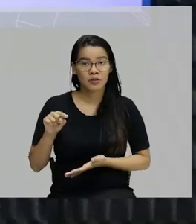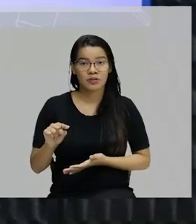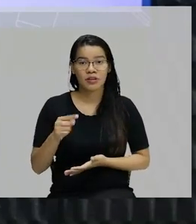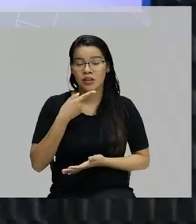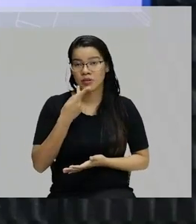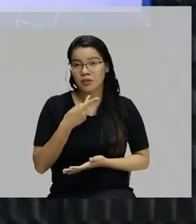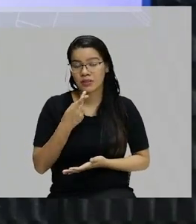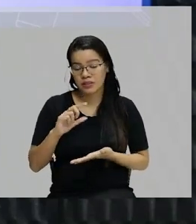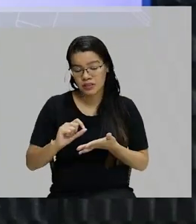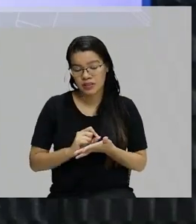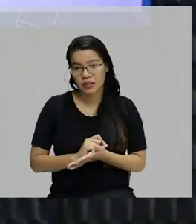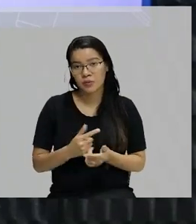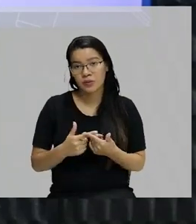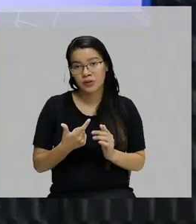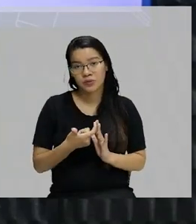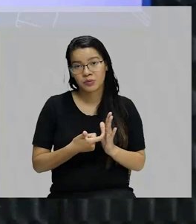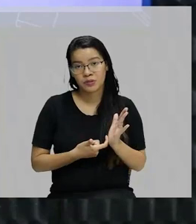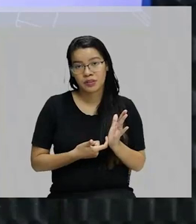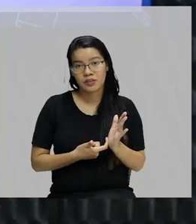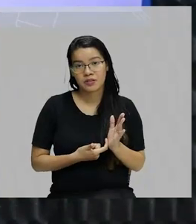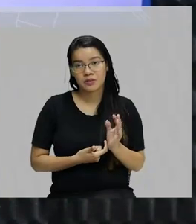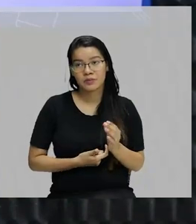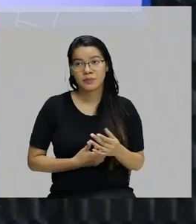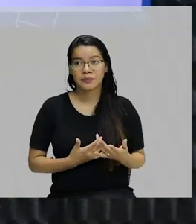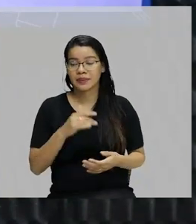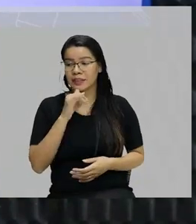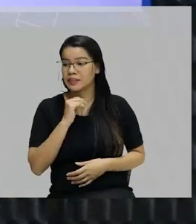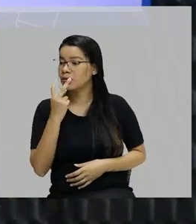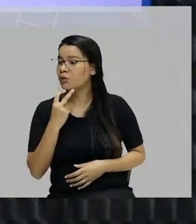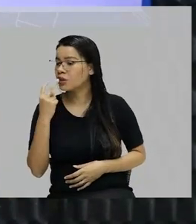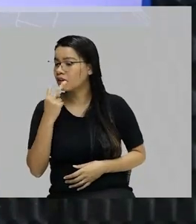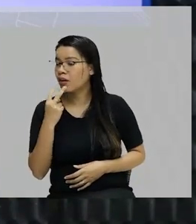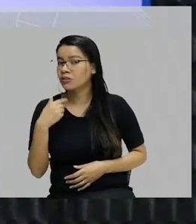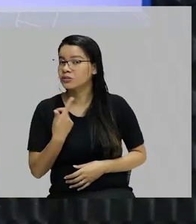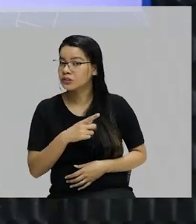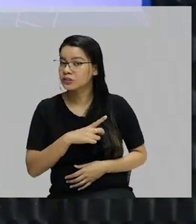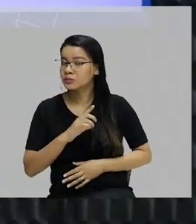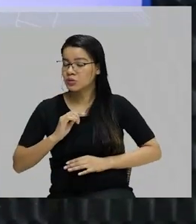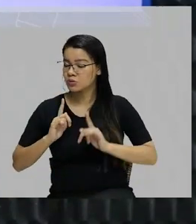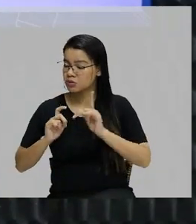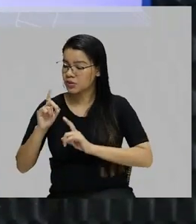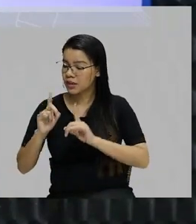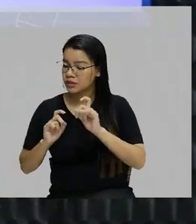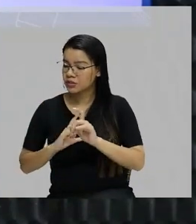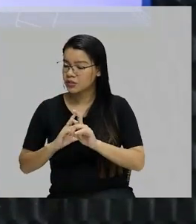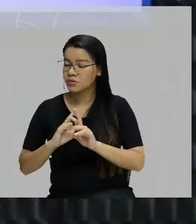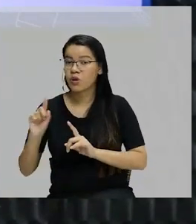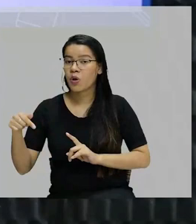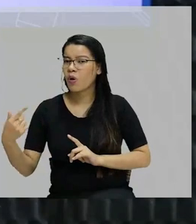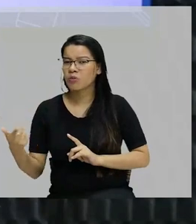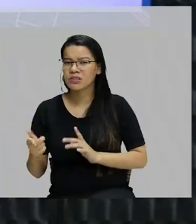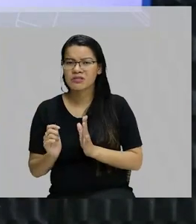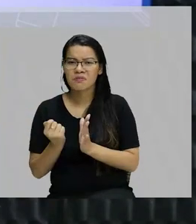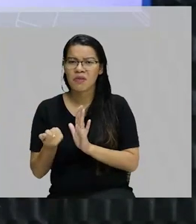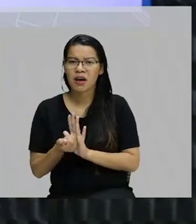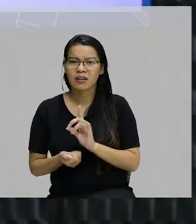textos eh quando a gente se comunica de forma oral através da oralidade a gente tem os gestos a gente tem outras marcas que vão deixar